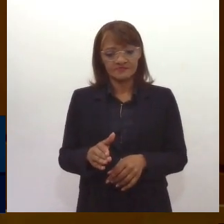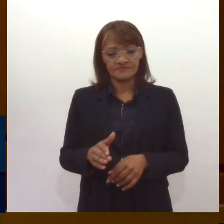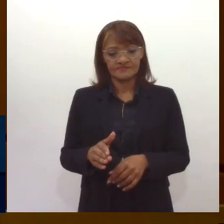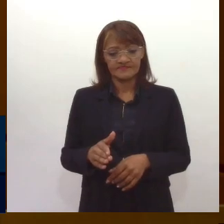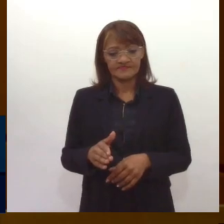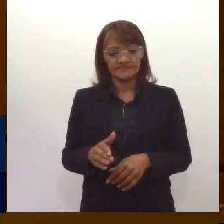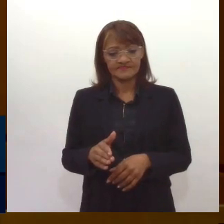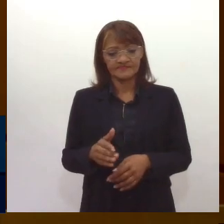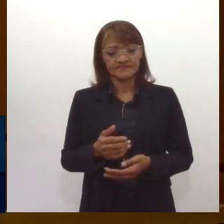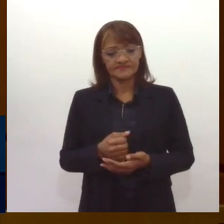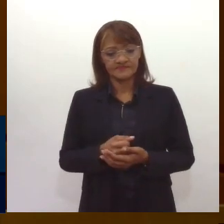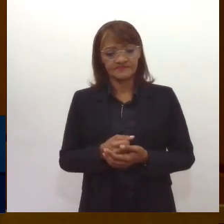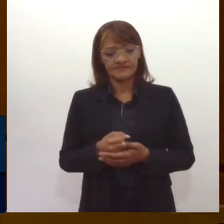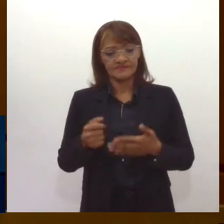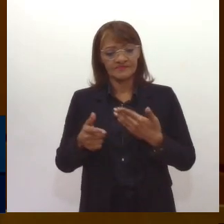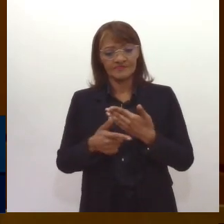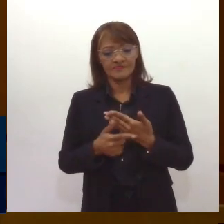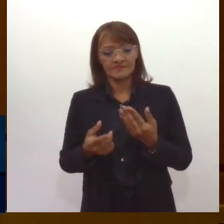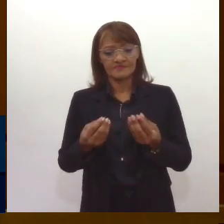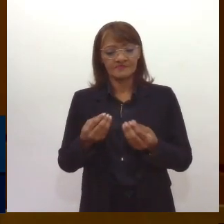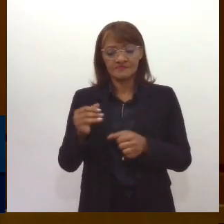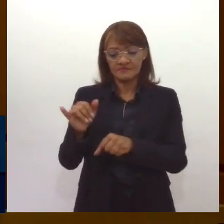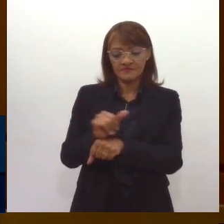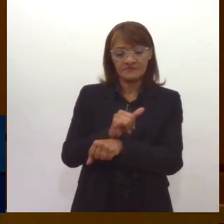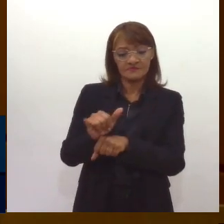articular ações, né, de forma